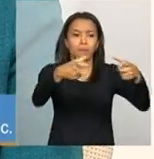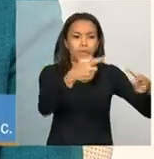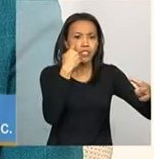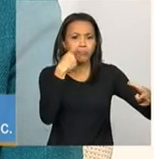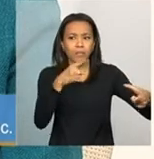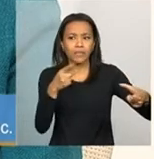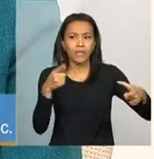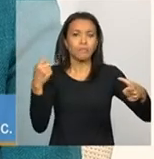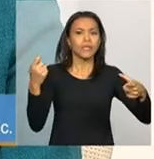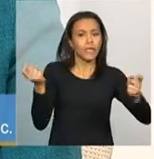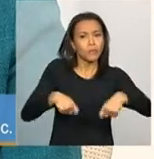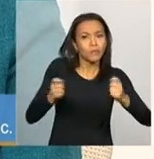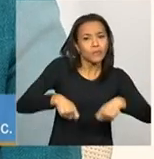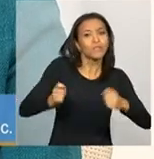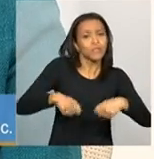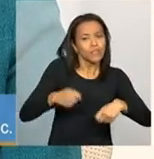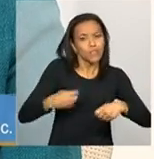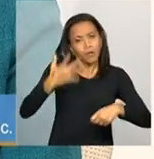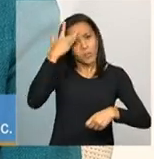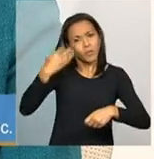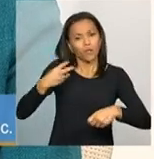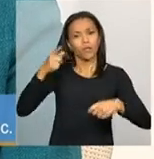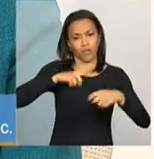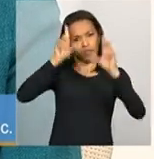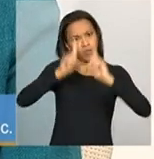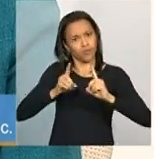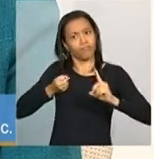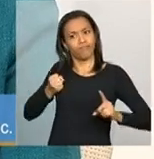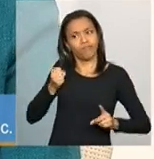expectativa de atendimento a pessoas com deficiência, então a